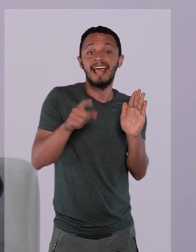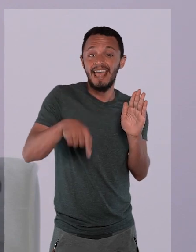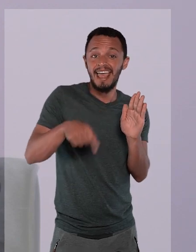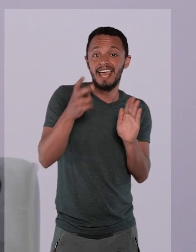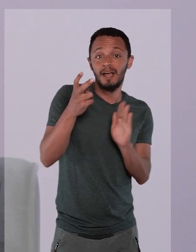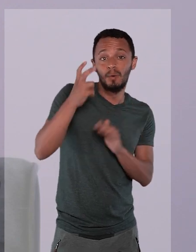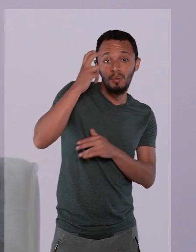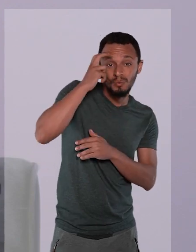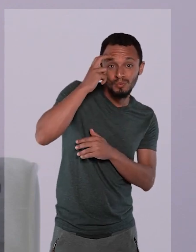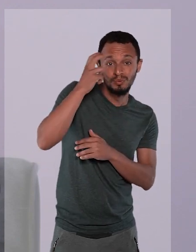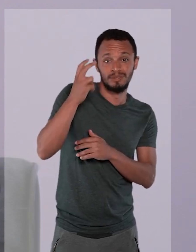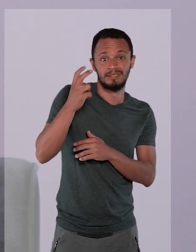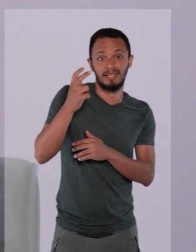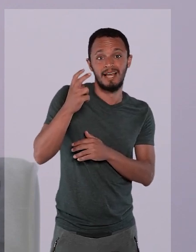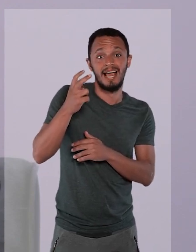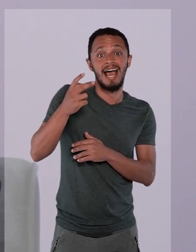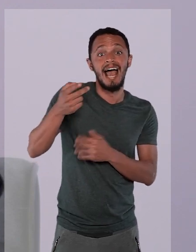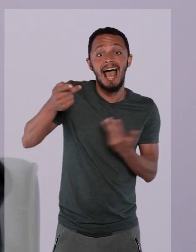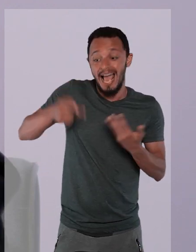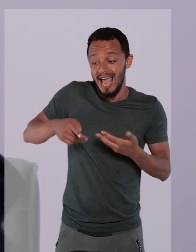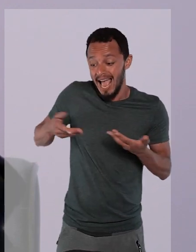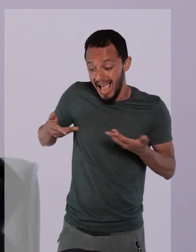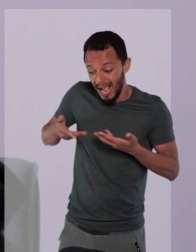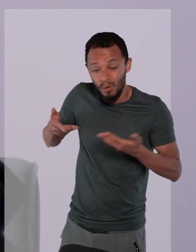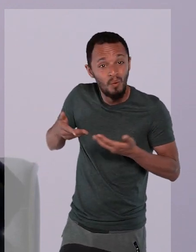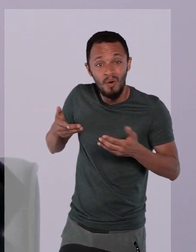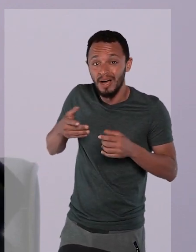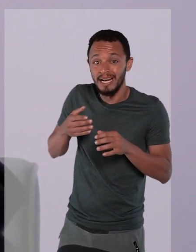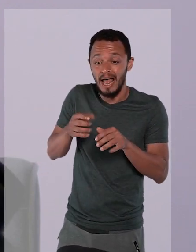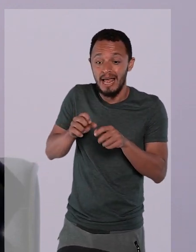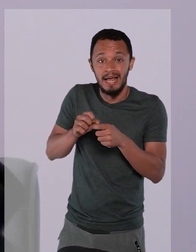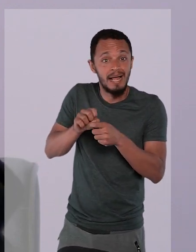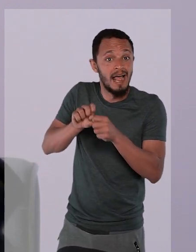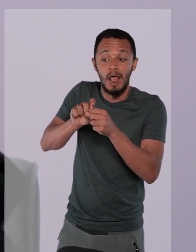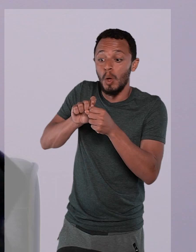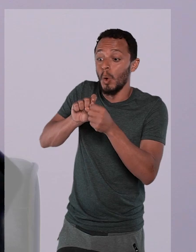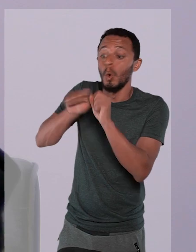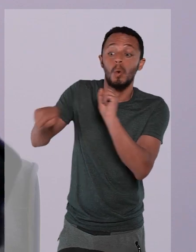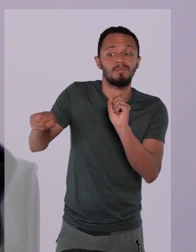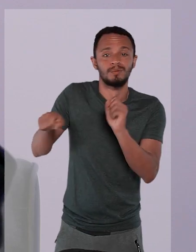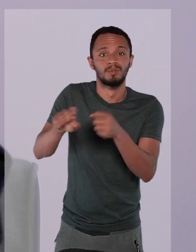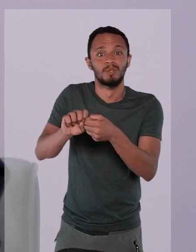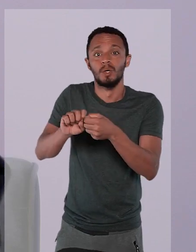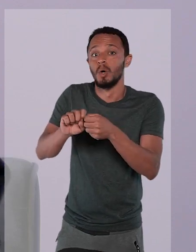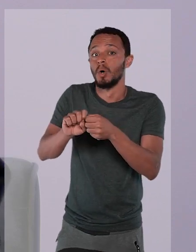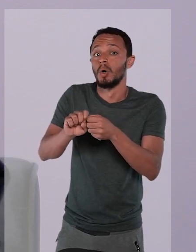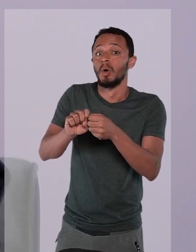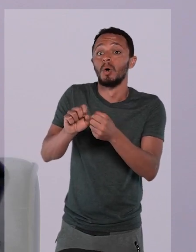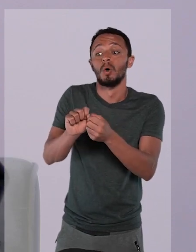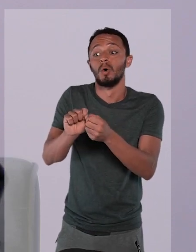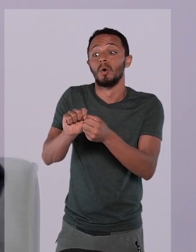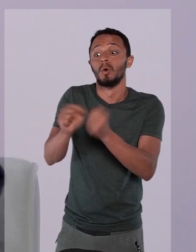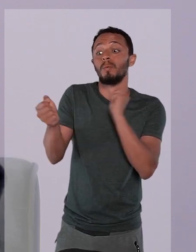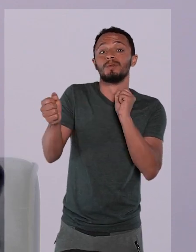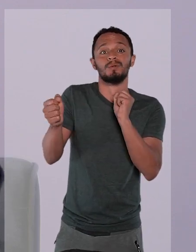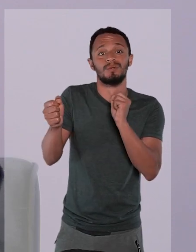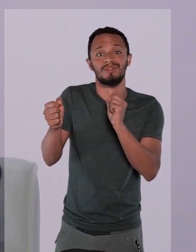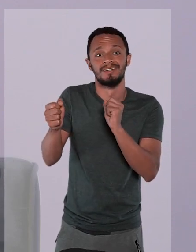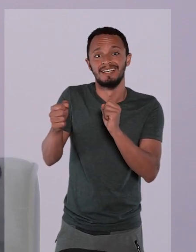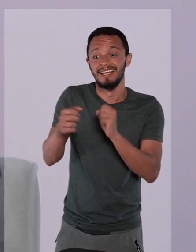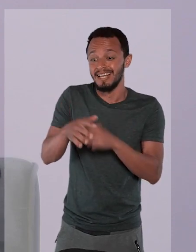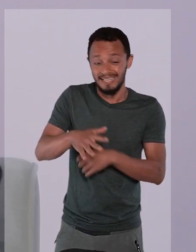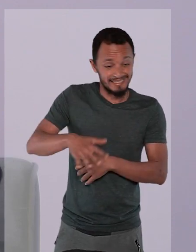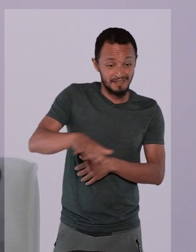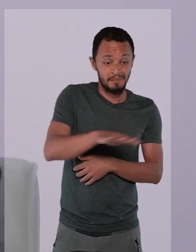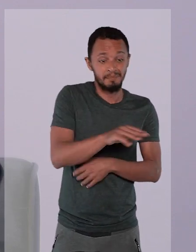cultura. Isso foi violentado. É injusto isso ter acontecido. Essas mesmas pessoas ficaram com medo. Eu